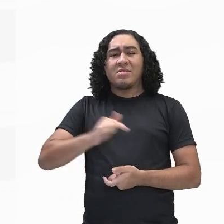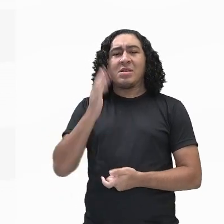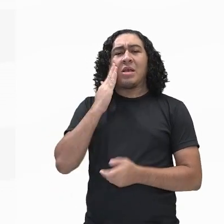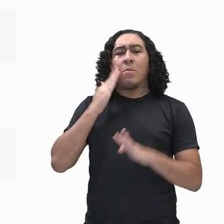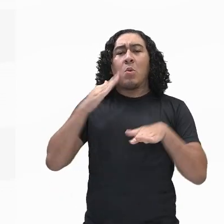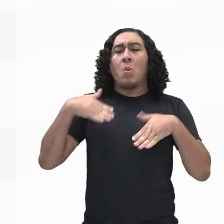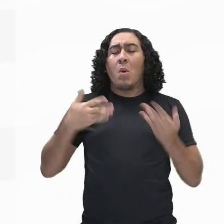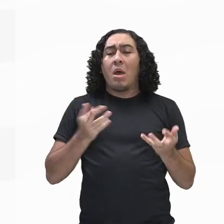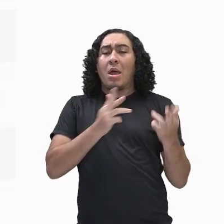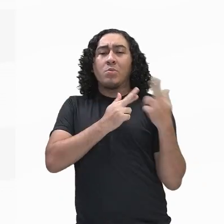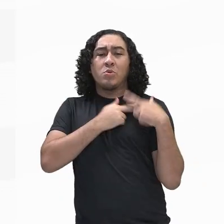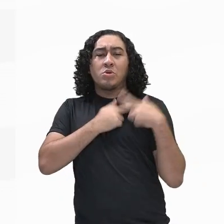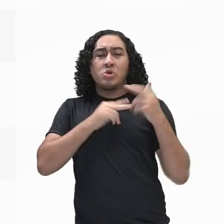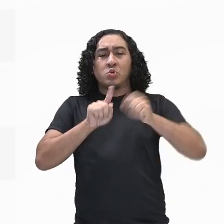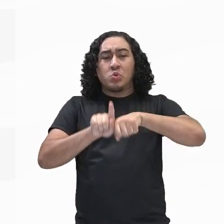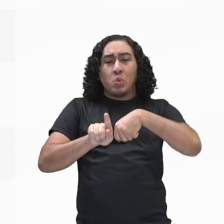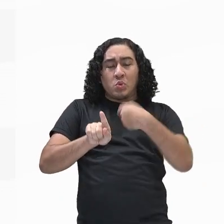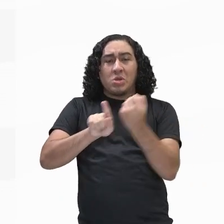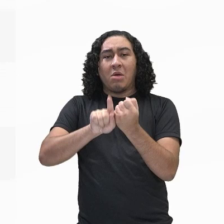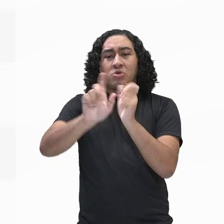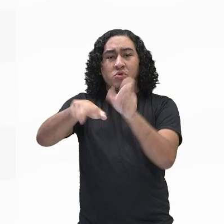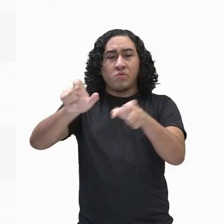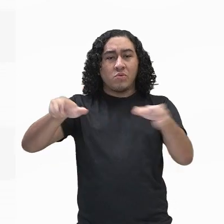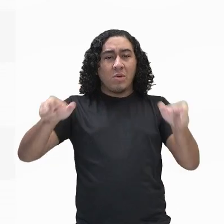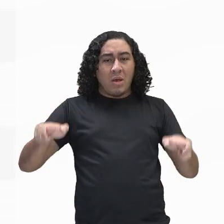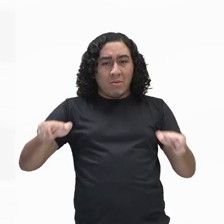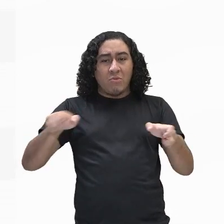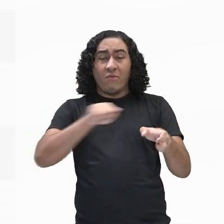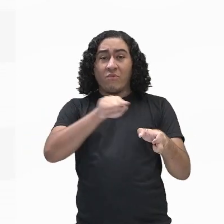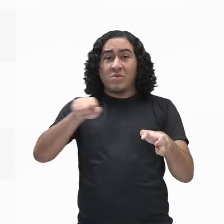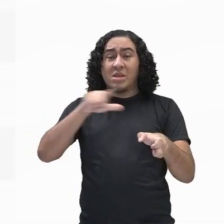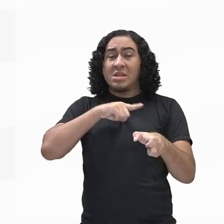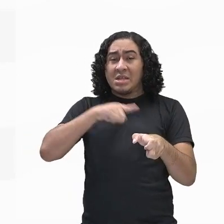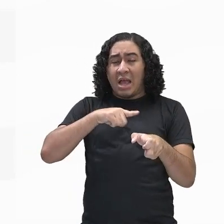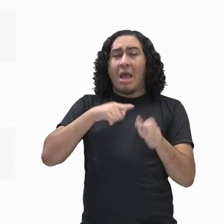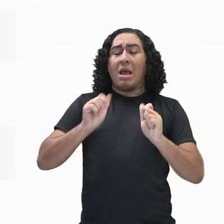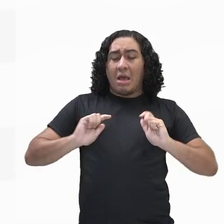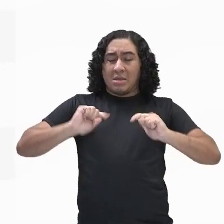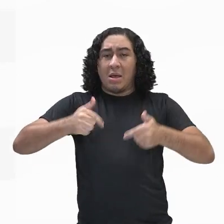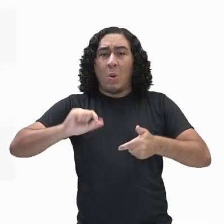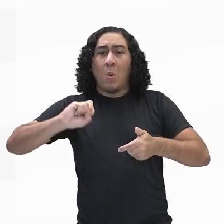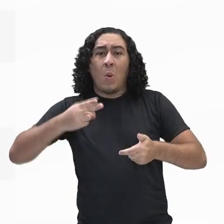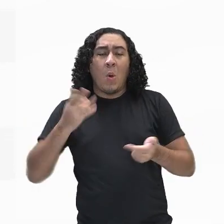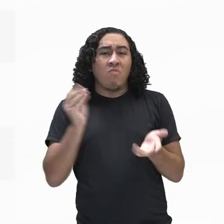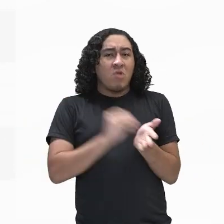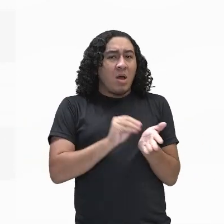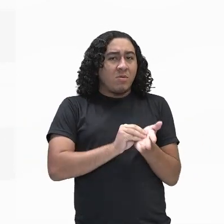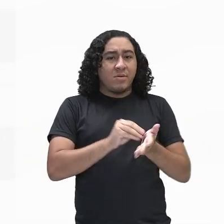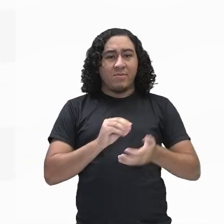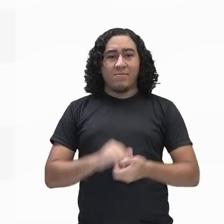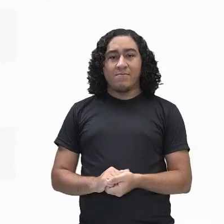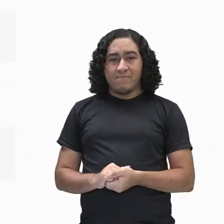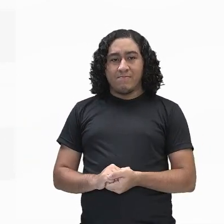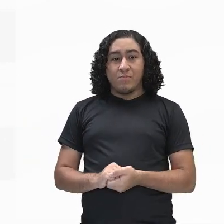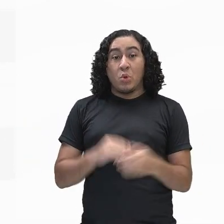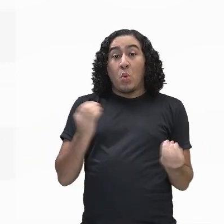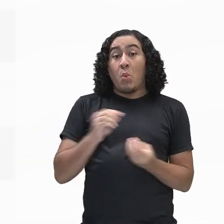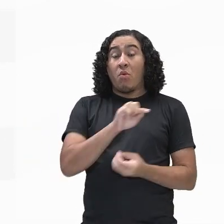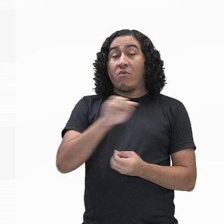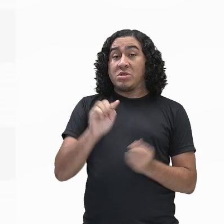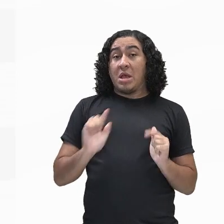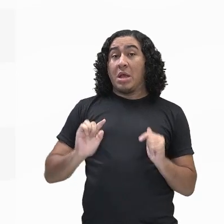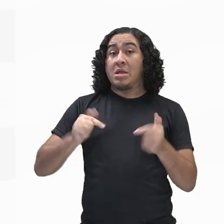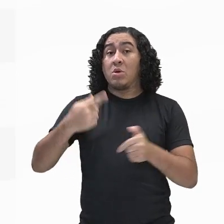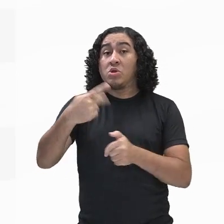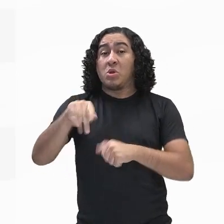a forma de responsabilidade social individual que você pratica ou deixa de praticar? Como você atua no